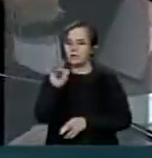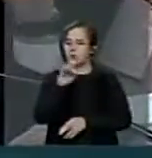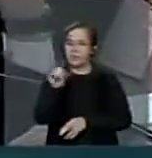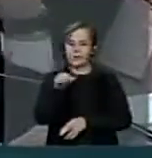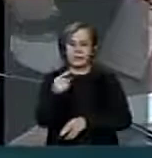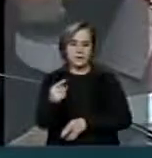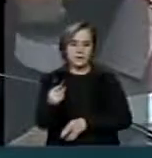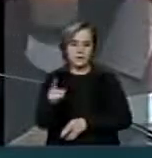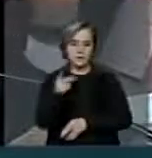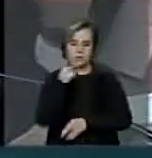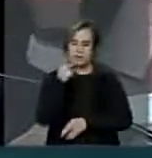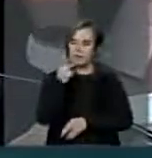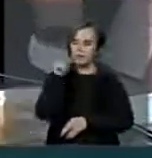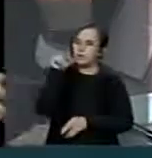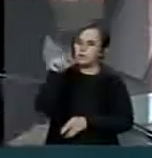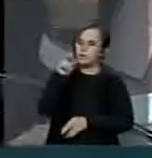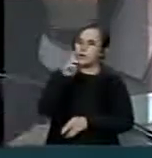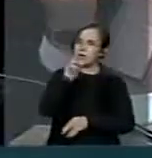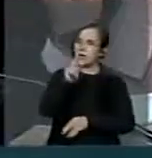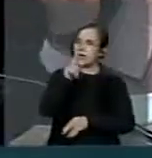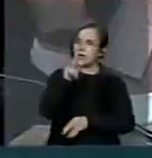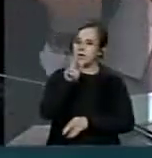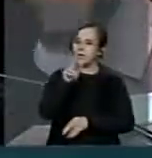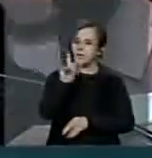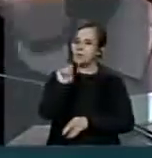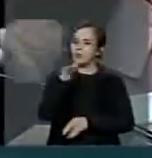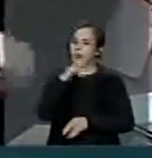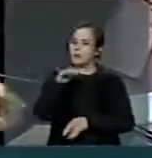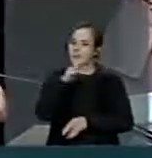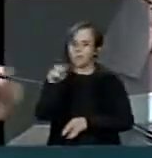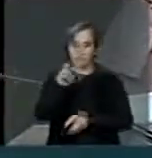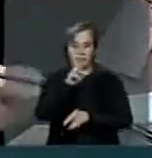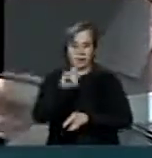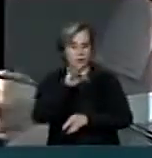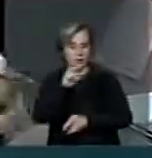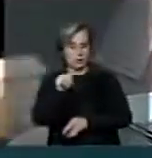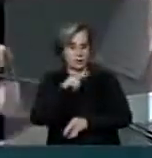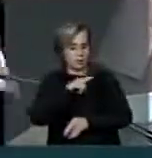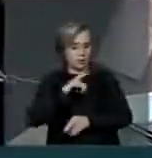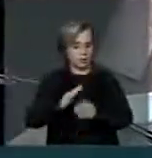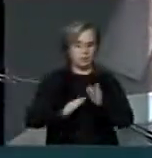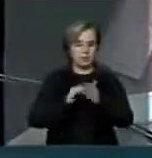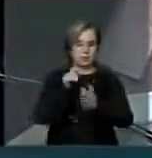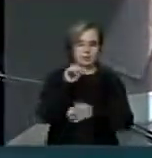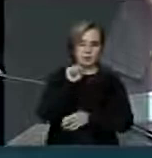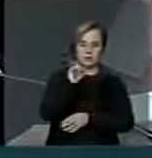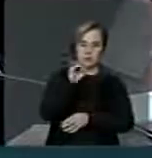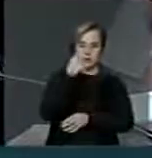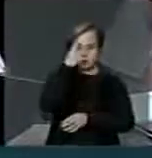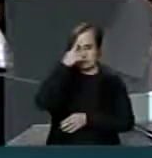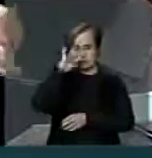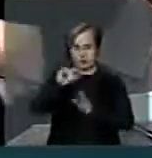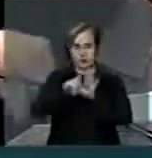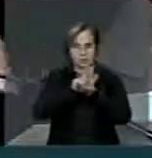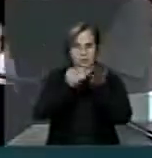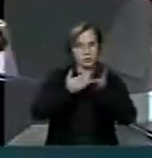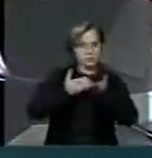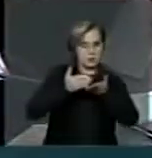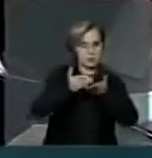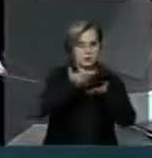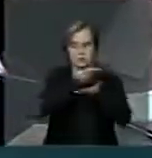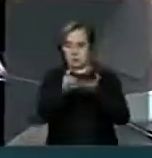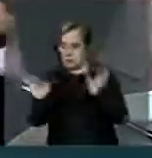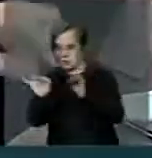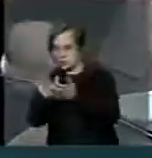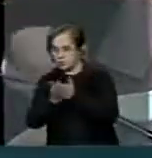na regulamentação dos praz. A União estabelece em até 180 dias a partir da data da publicação dessa lei, sem prejuízo de prazo